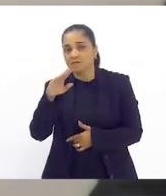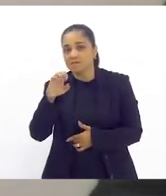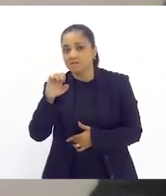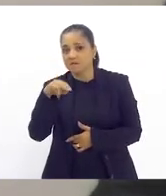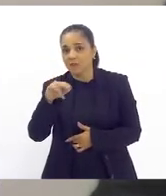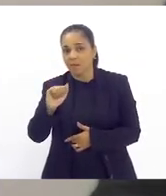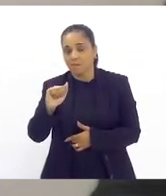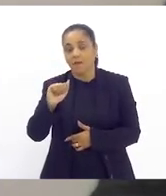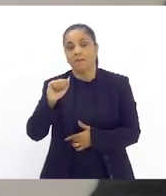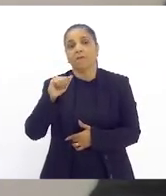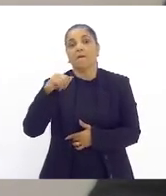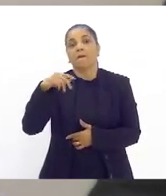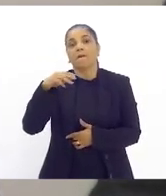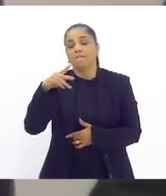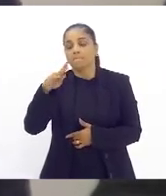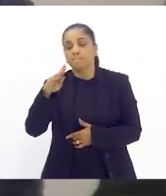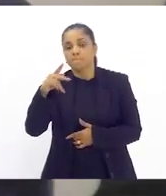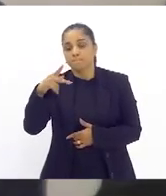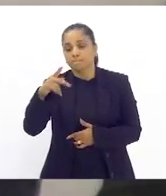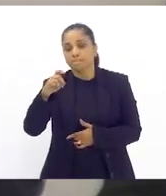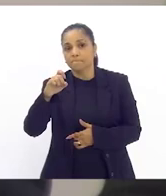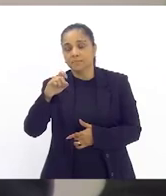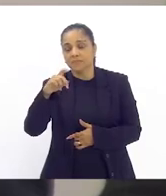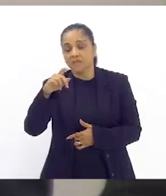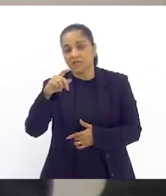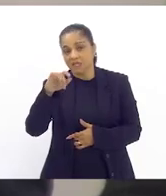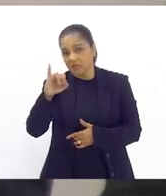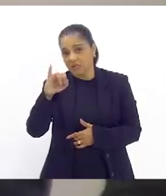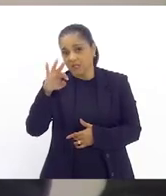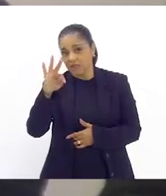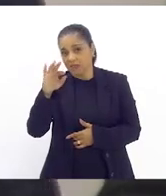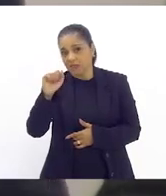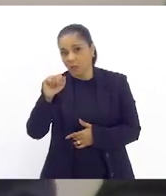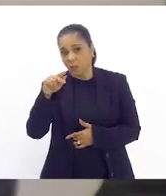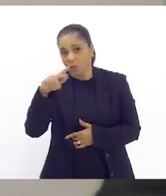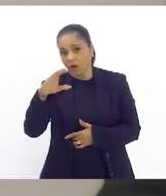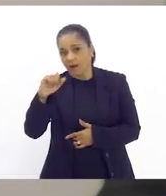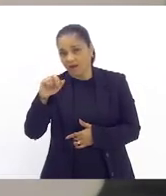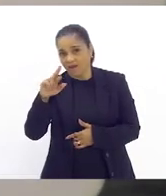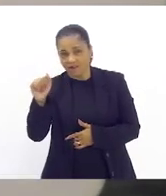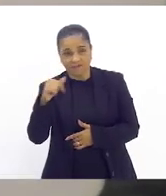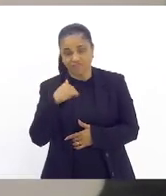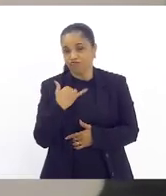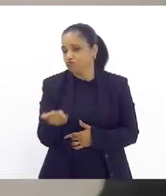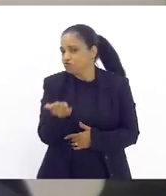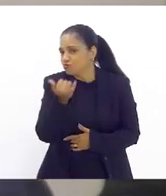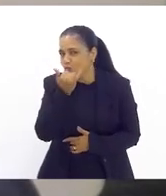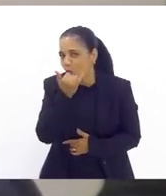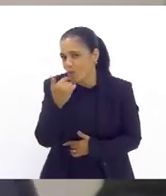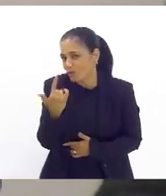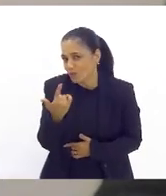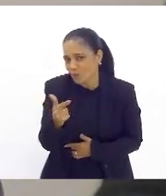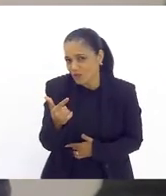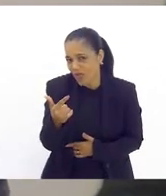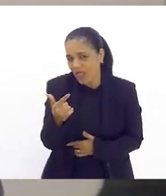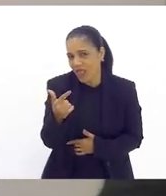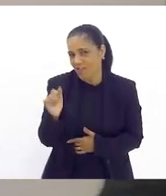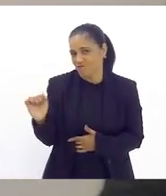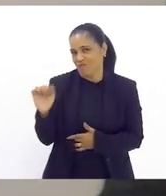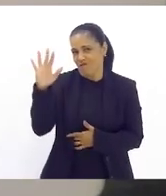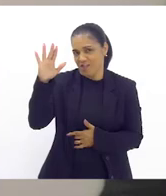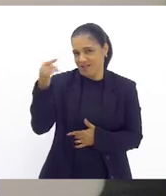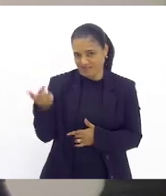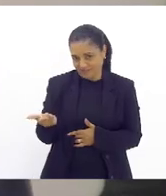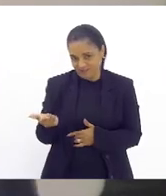em Aperibé então o cara não tem vai me desculpar você tem uma ponta de São Gonçalo